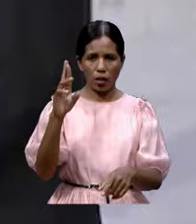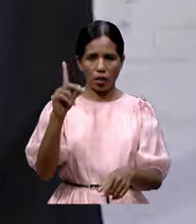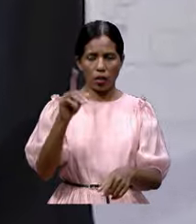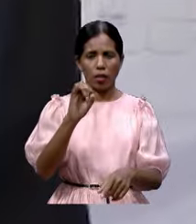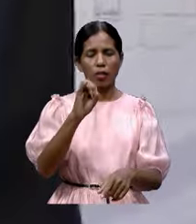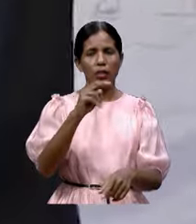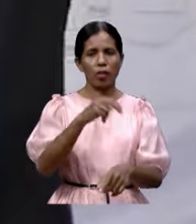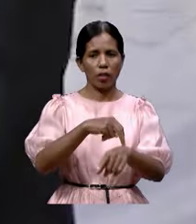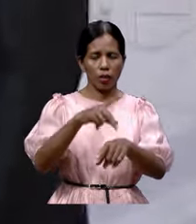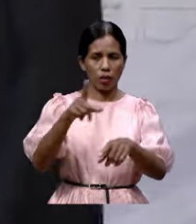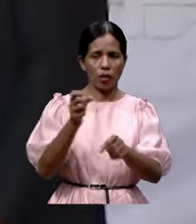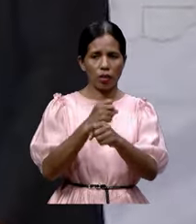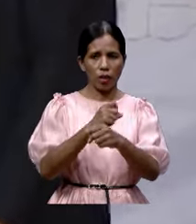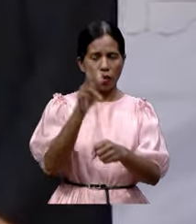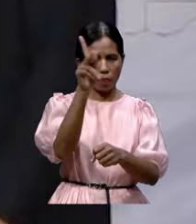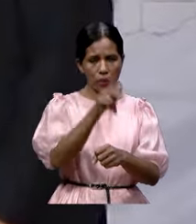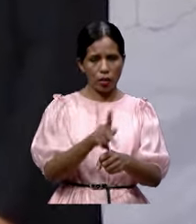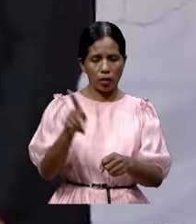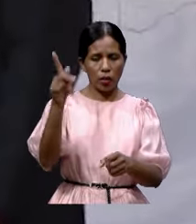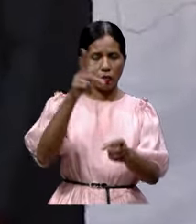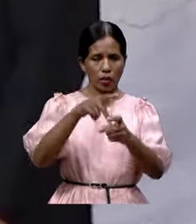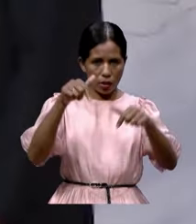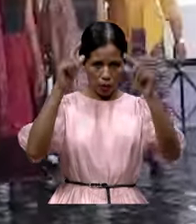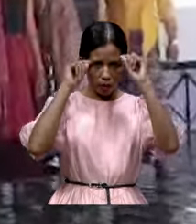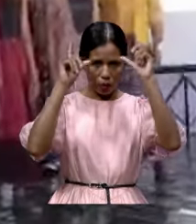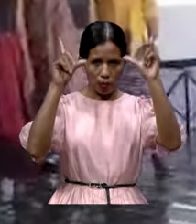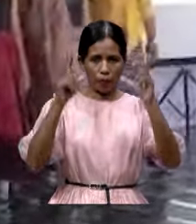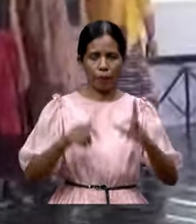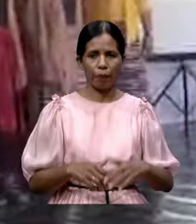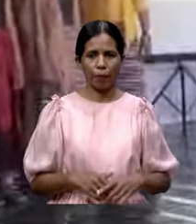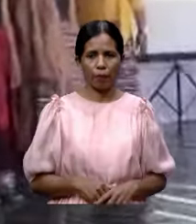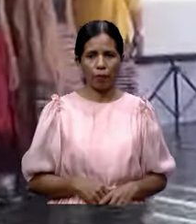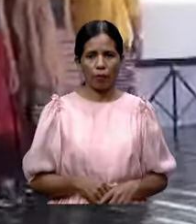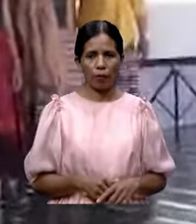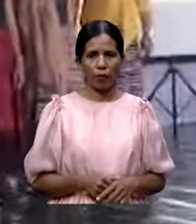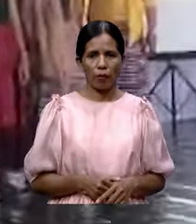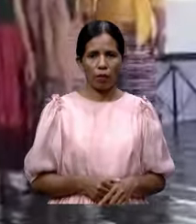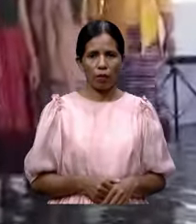nasional ida hodi halo pesquisa ba mineral iha Timor-Leste. Feliciano Venancio Belo, ZMN.